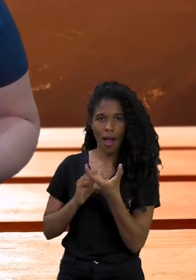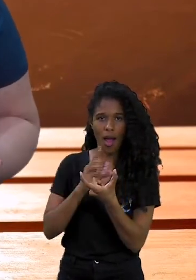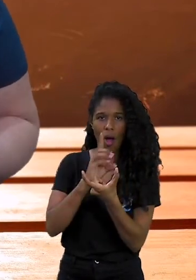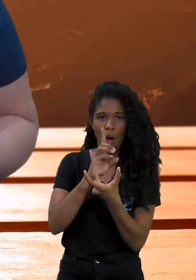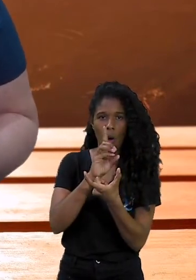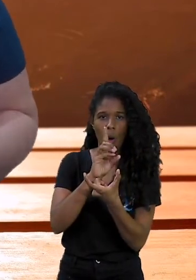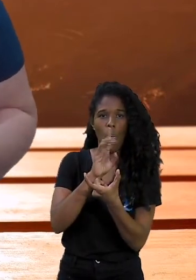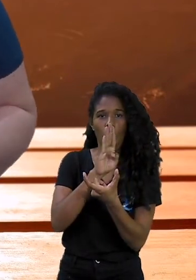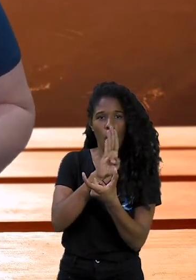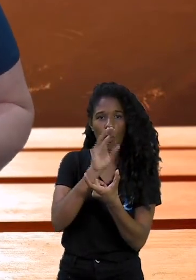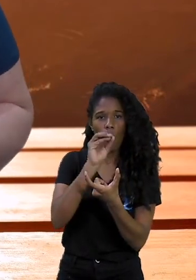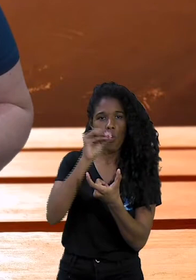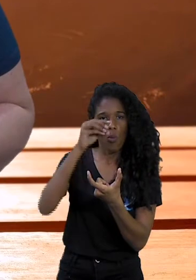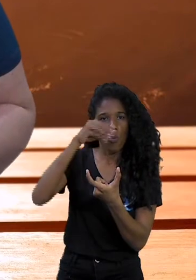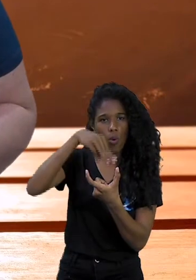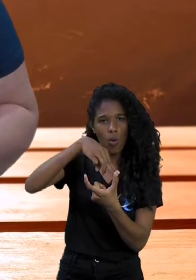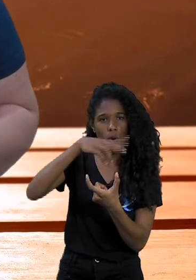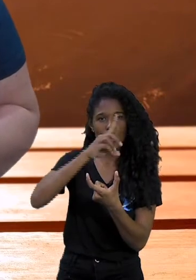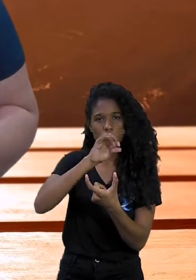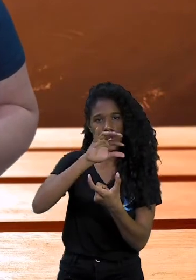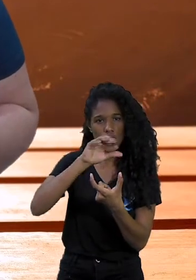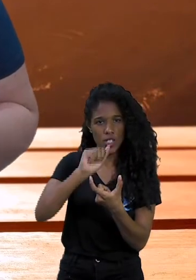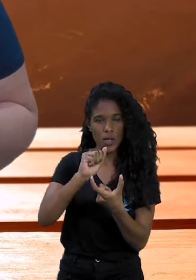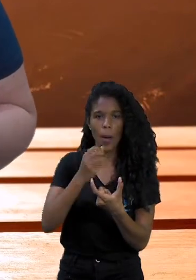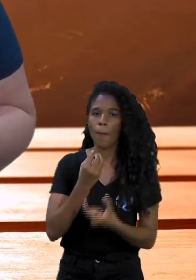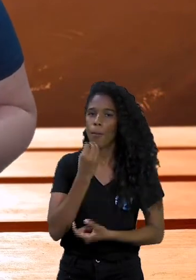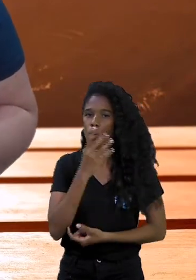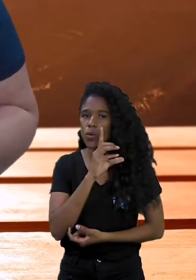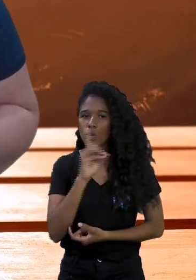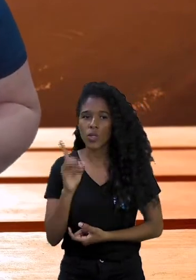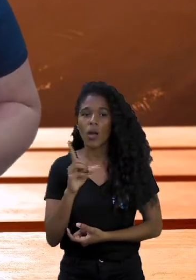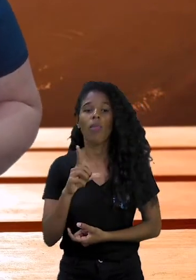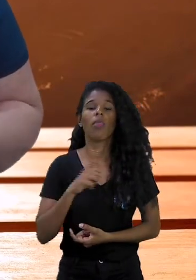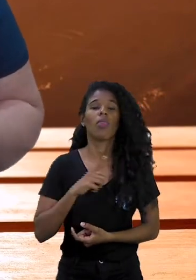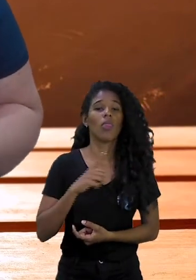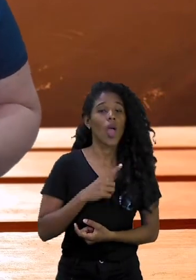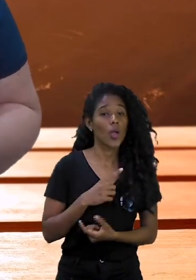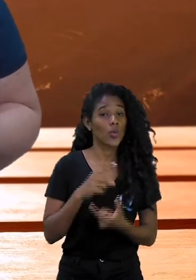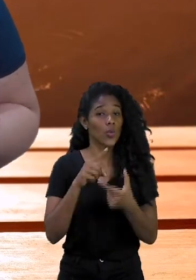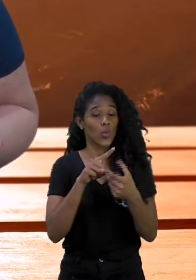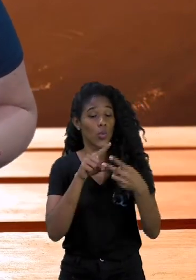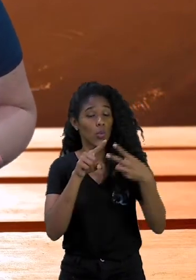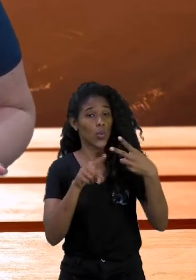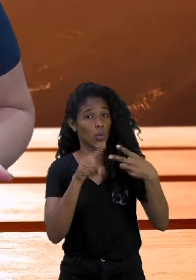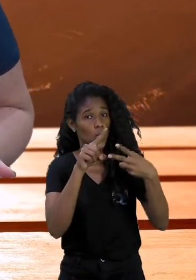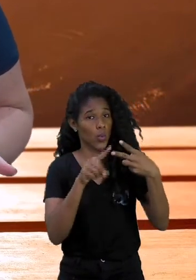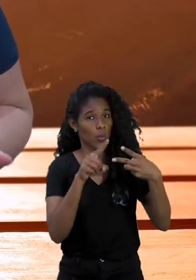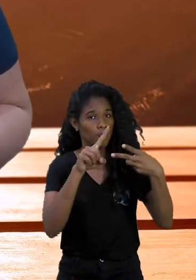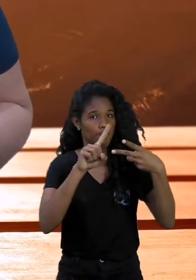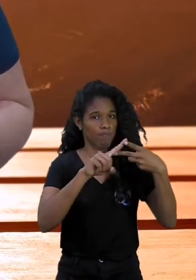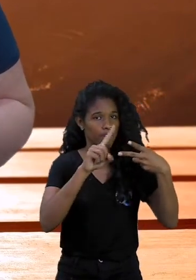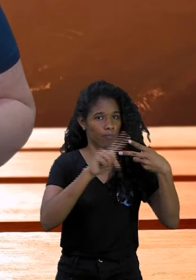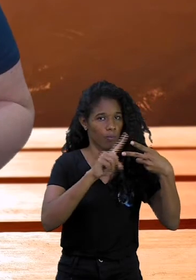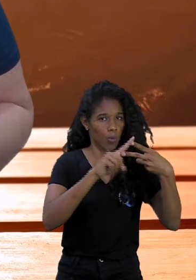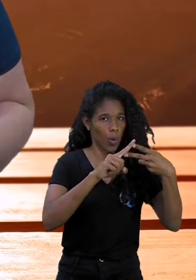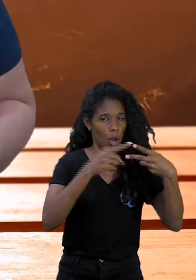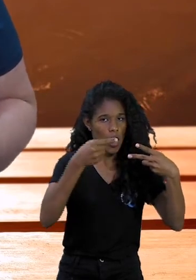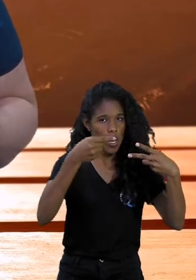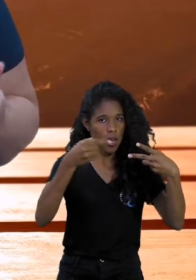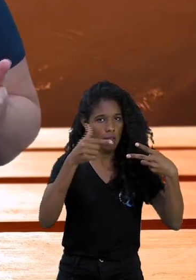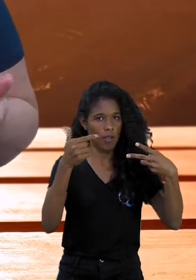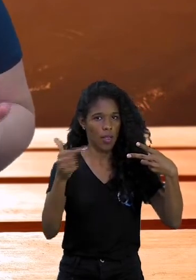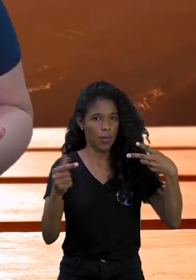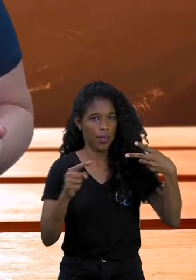bom dia com hífen e bom dia sem hífen? Pois é. Quando que o bom dia vai ter hífen? Quando nós